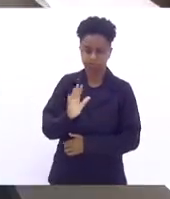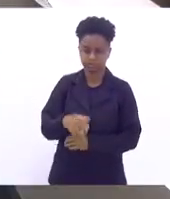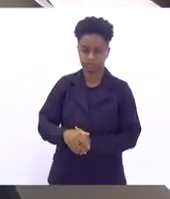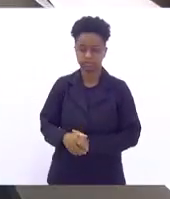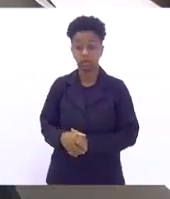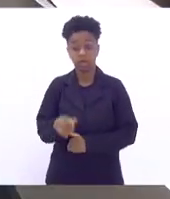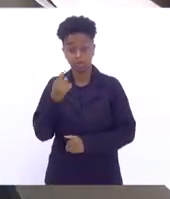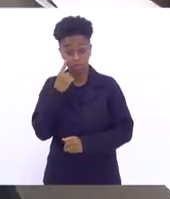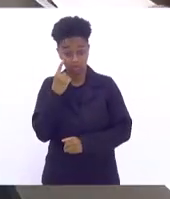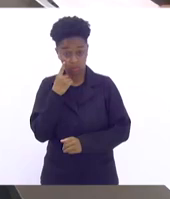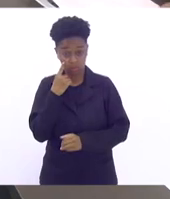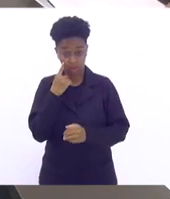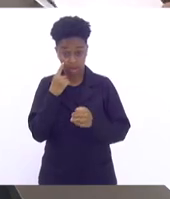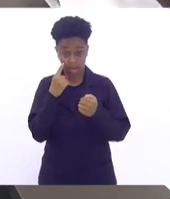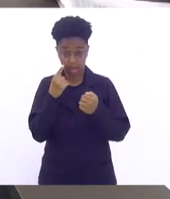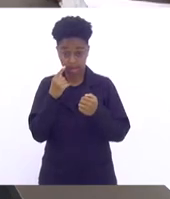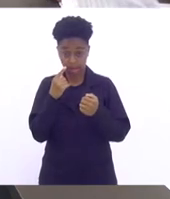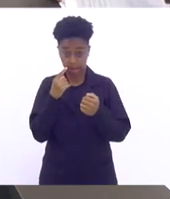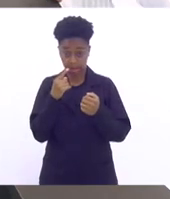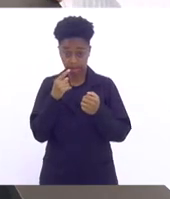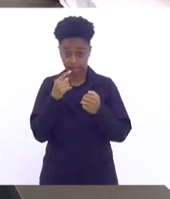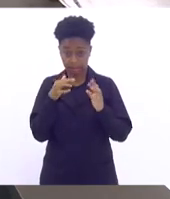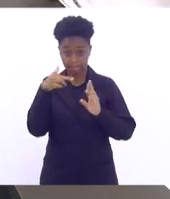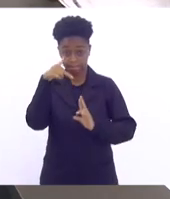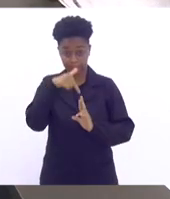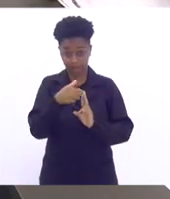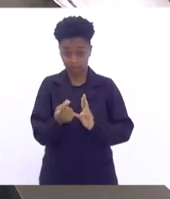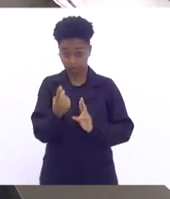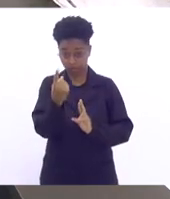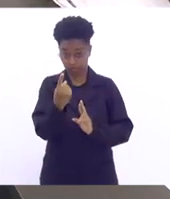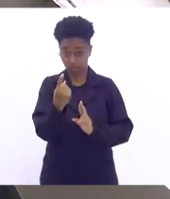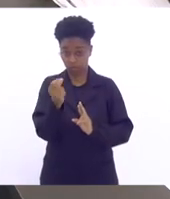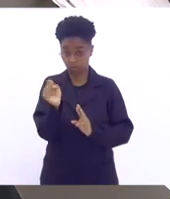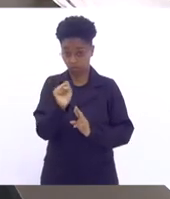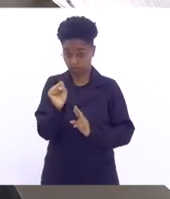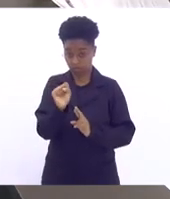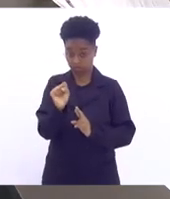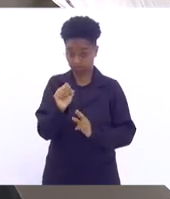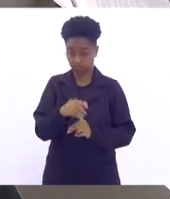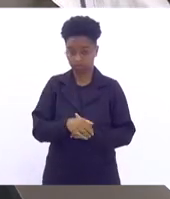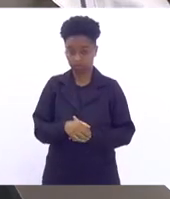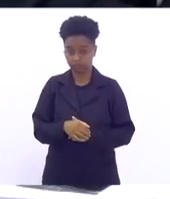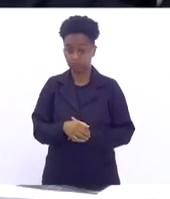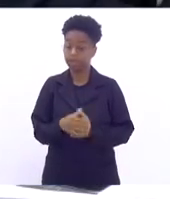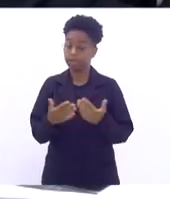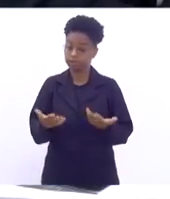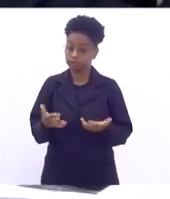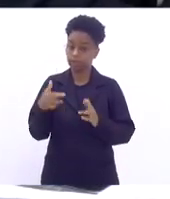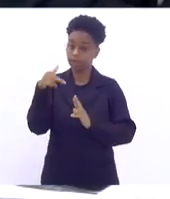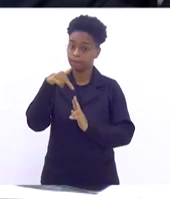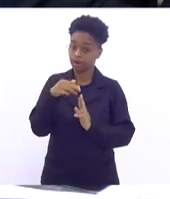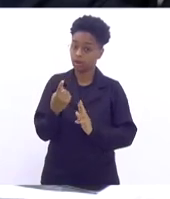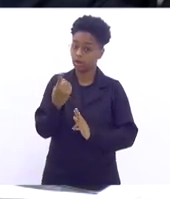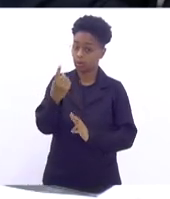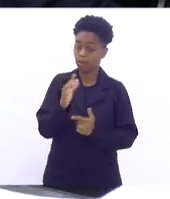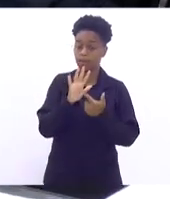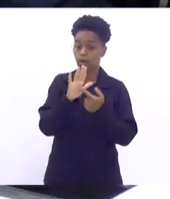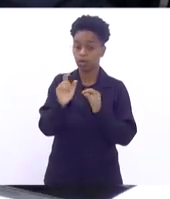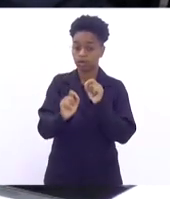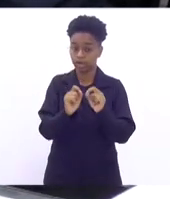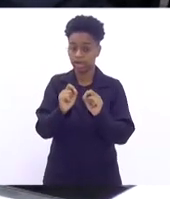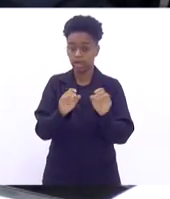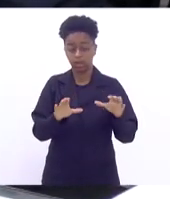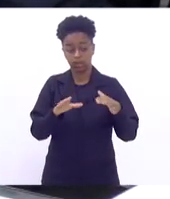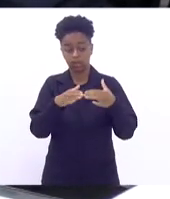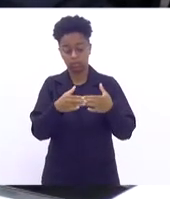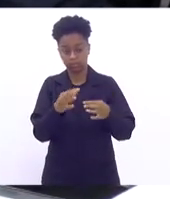Deputado Luiz Paulo o o artigo o a emenda parágrafo único então o parágrafo único do oitavo é só a frente parlamentar deverá encaminhar o